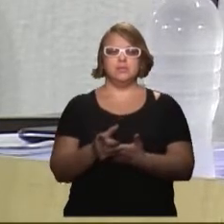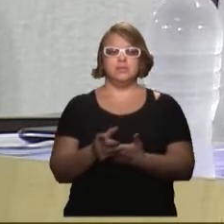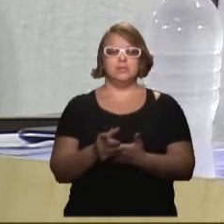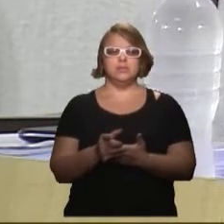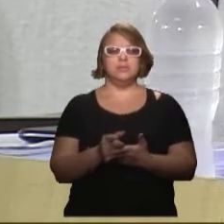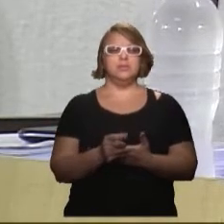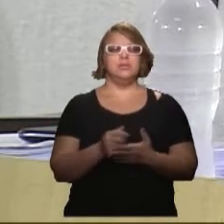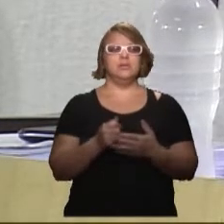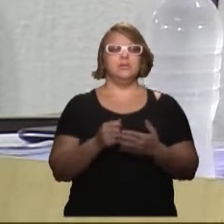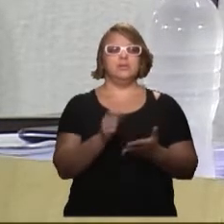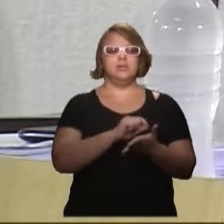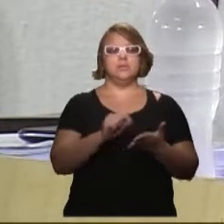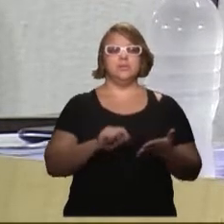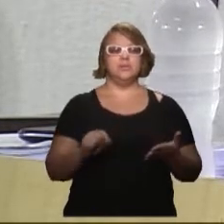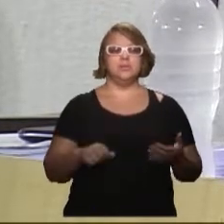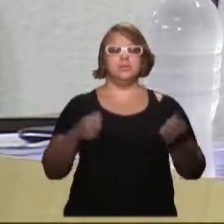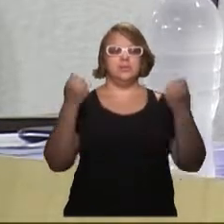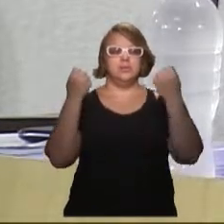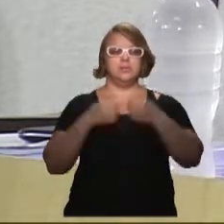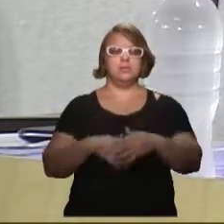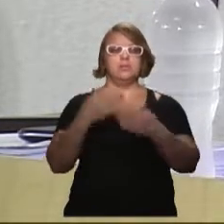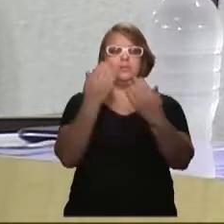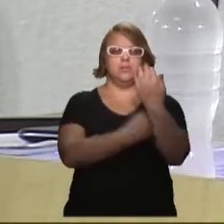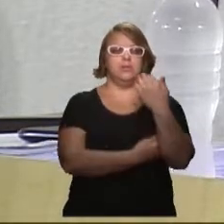comprove no ato da inscrição que está desempregado.